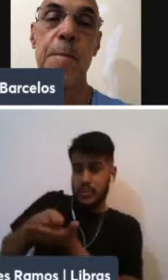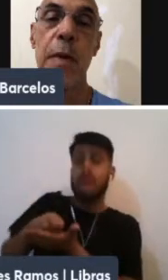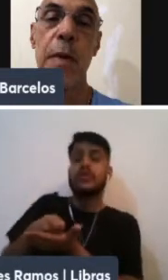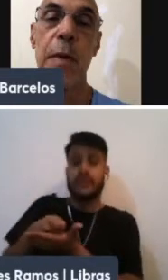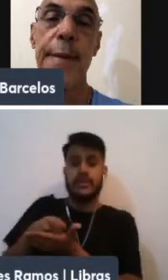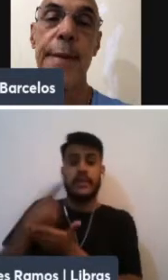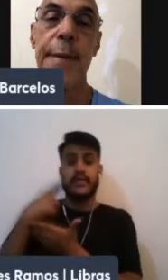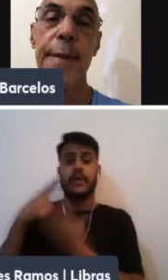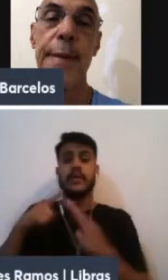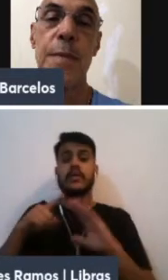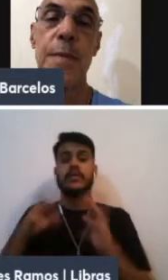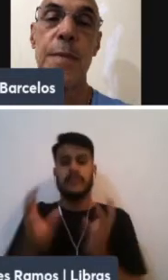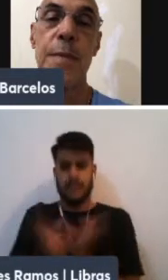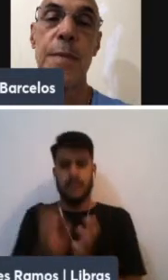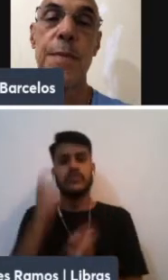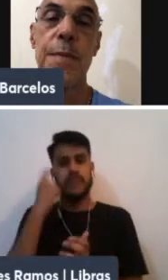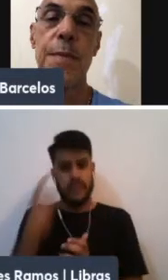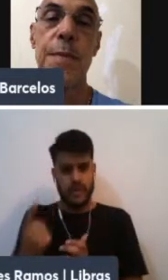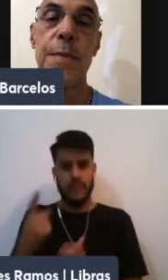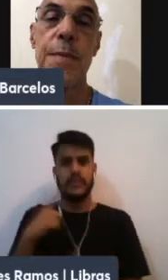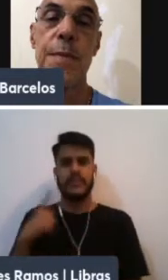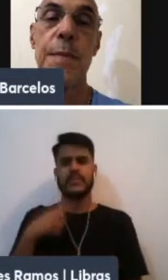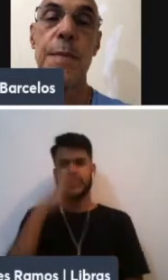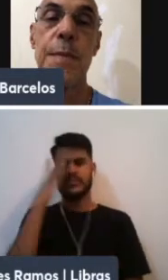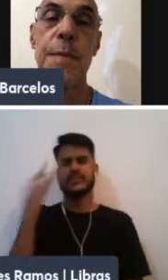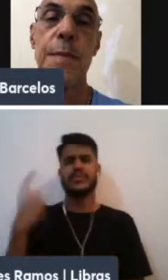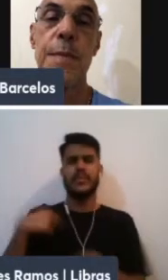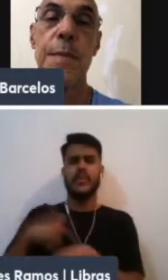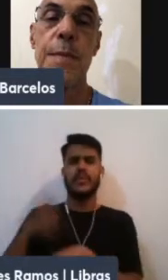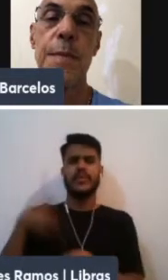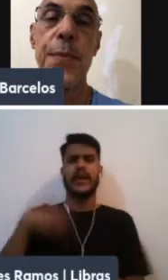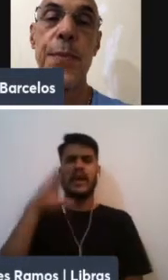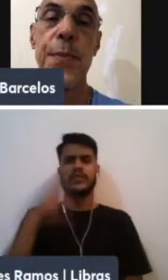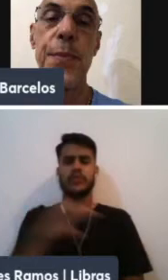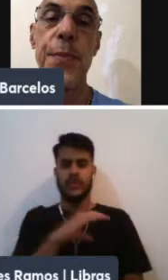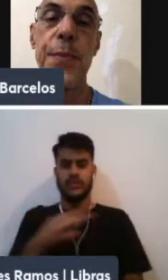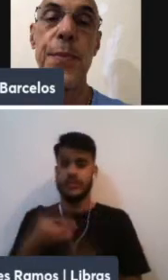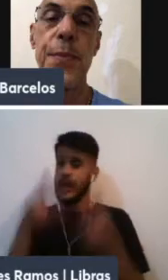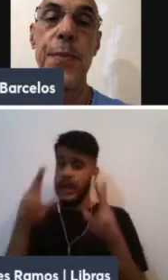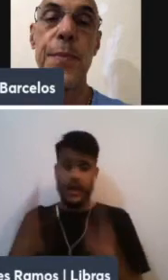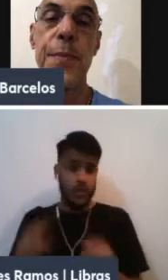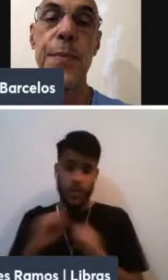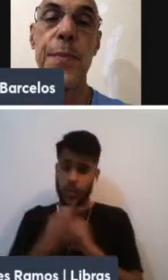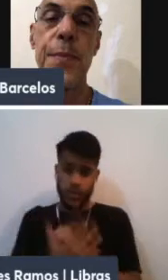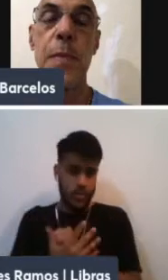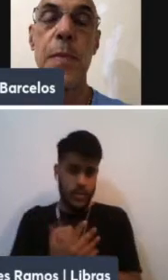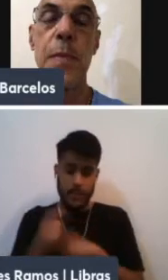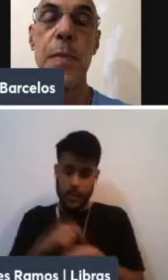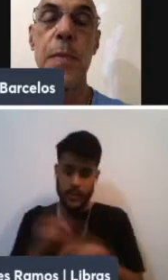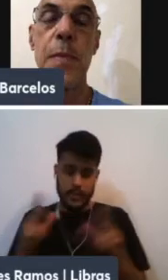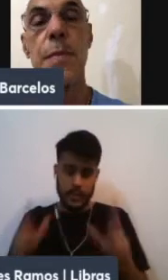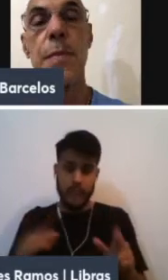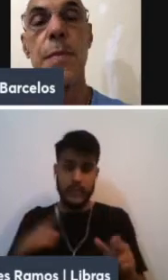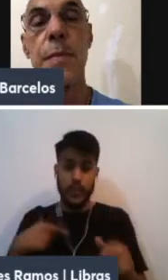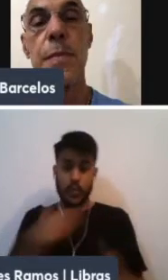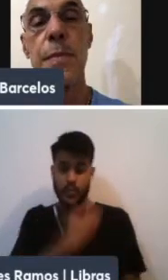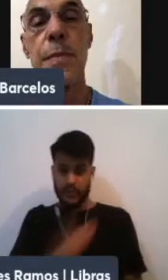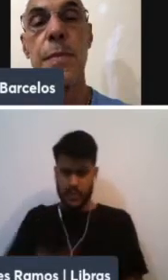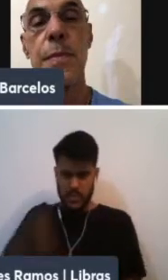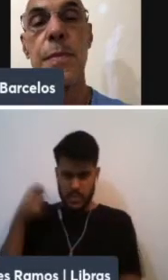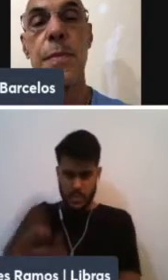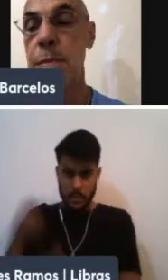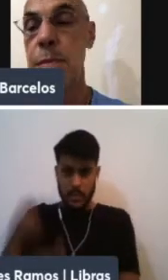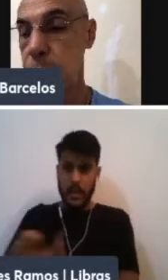tinha o conservadorismo católico muito forte. A corona chegou exatamente da mesma forma e se espalhou e se fortalizou